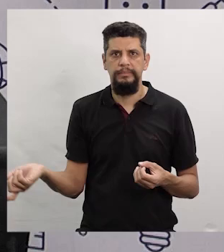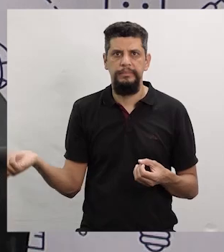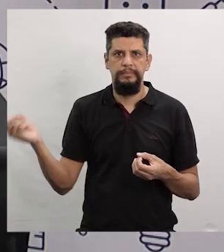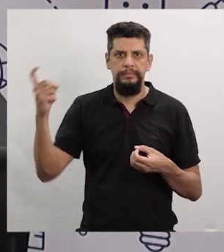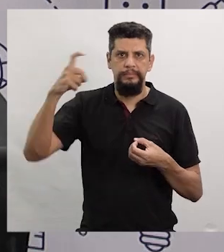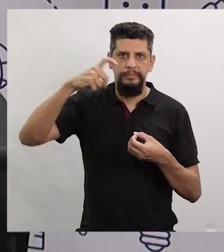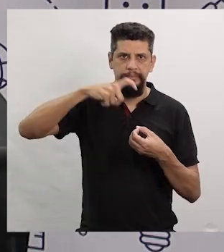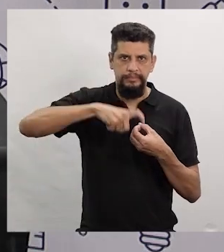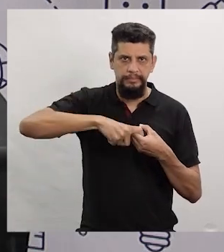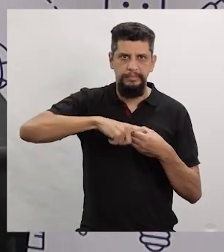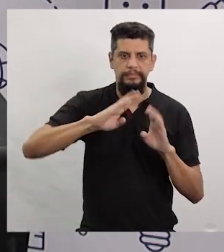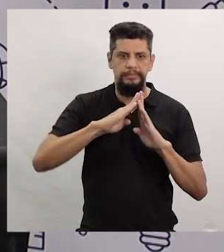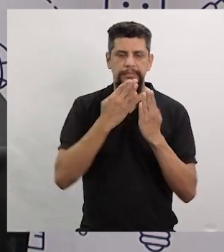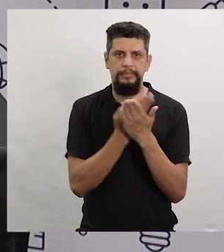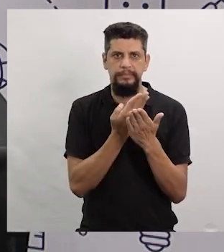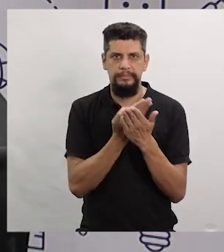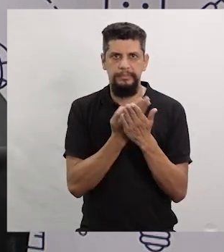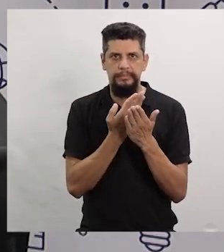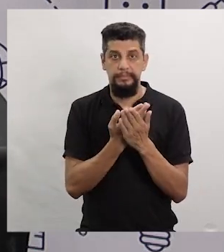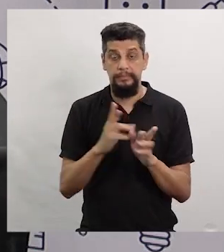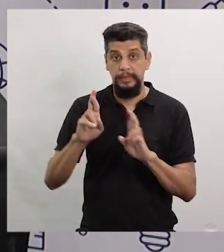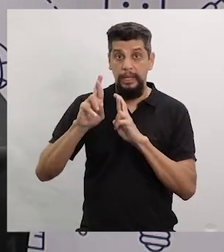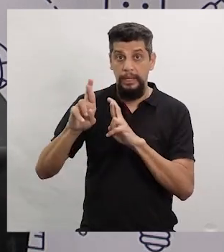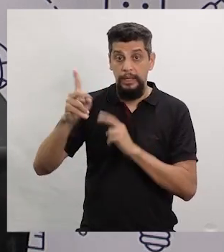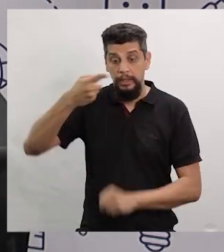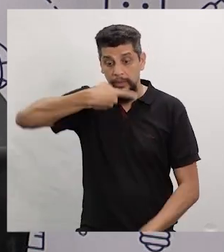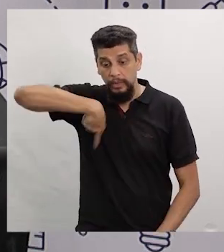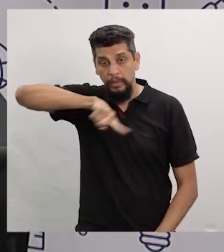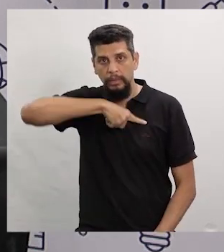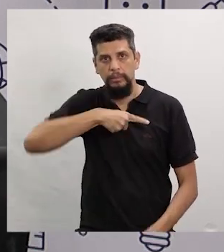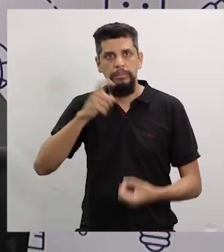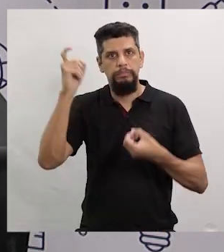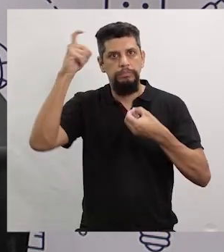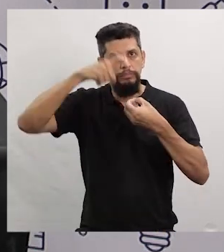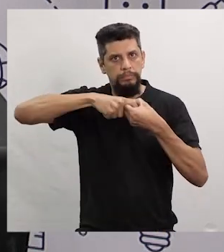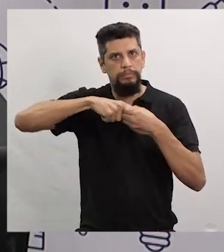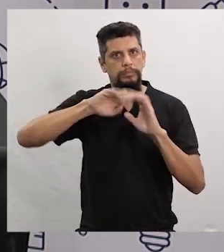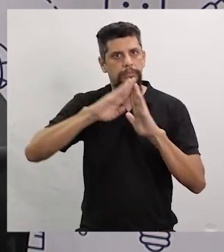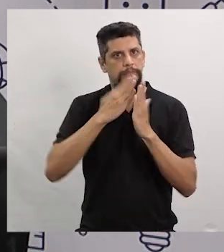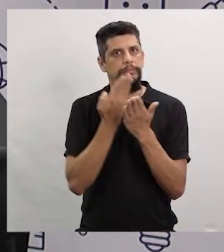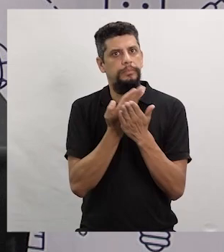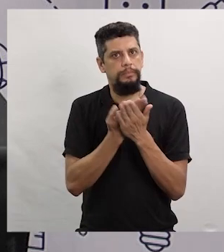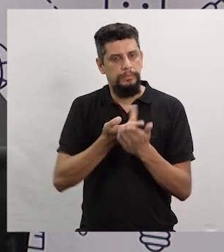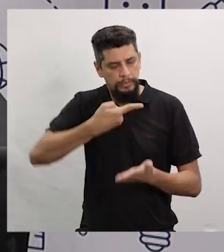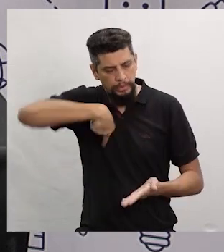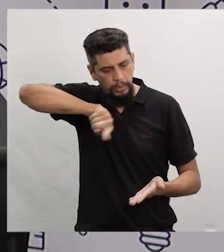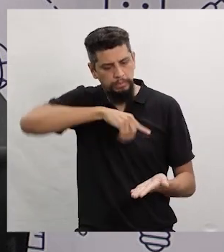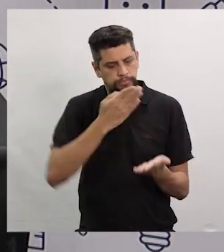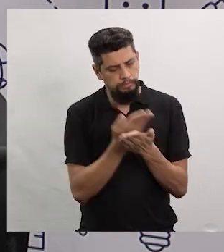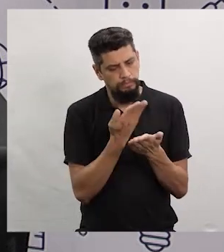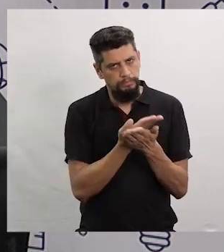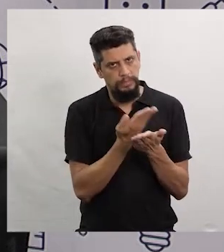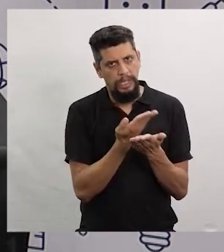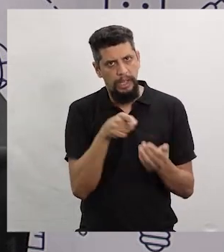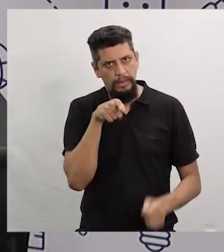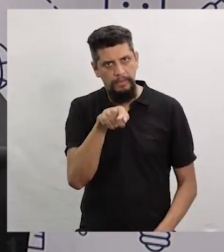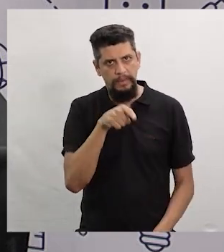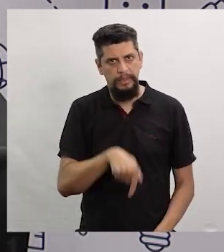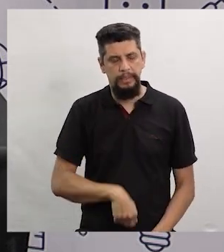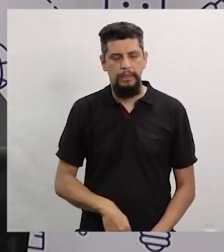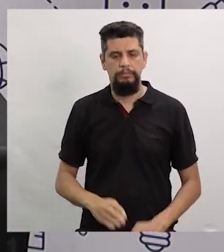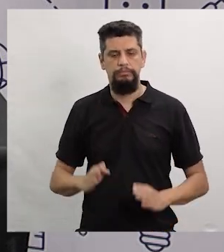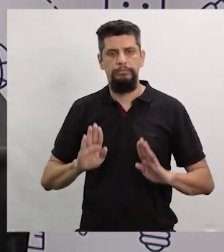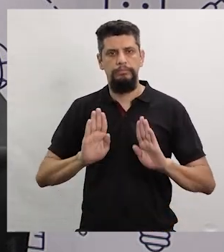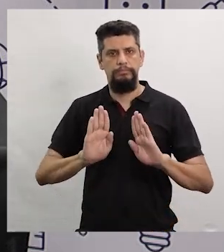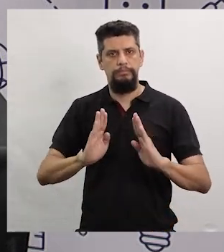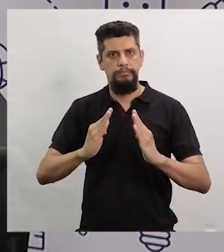vão né Esperamos que logo a gente retorne pras escolas aonde a gente estuda também que agora